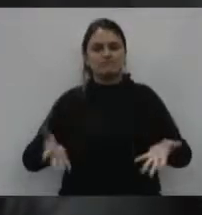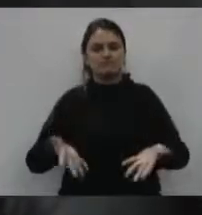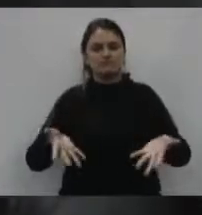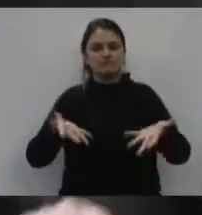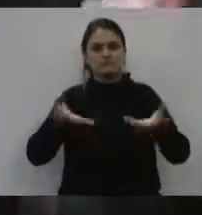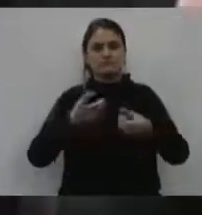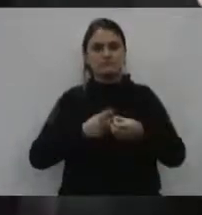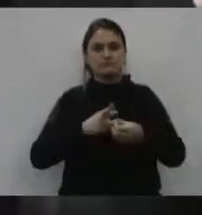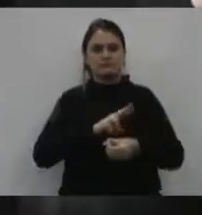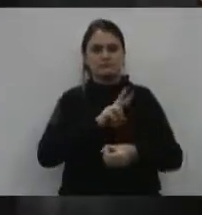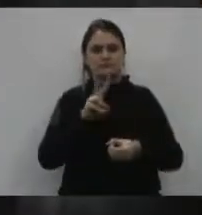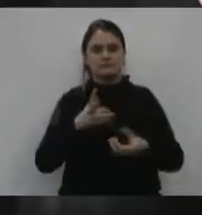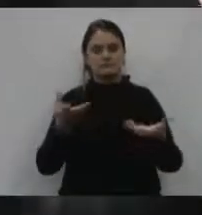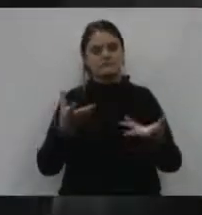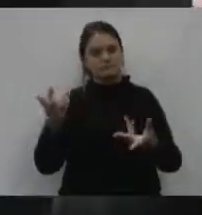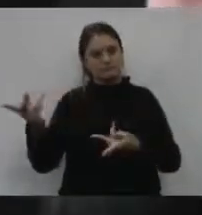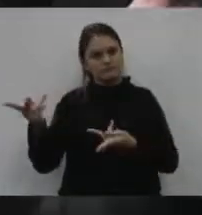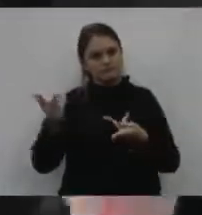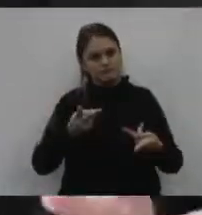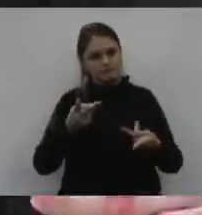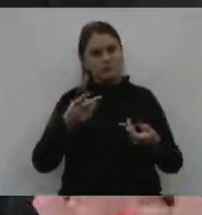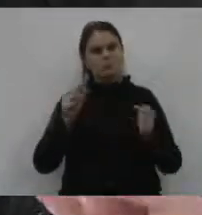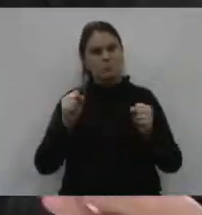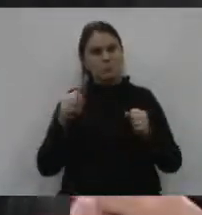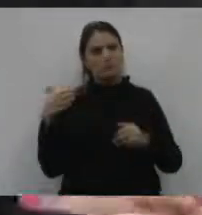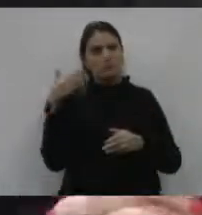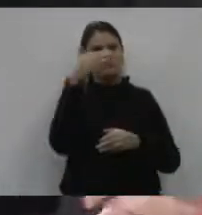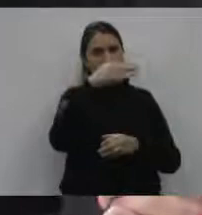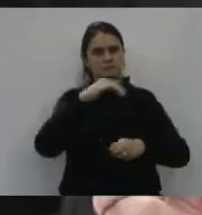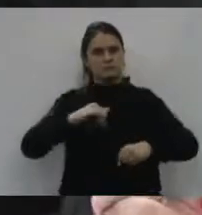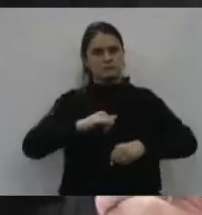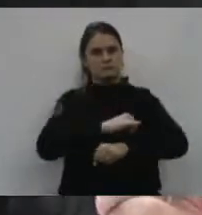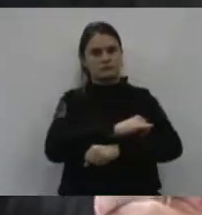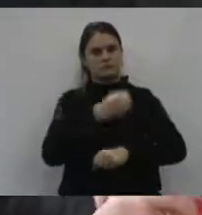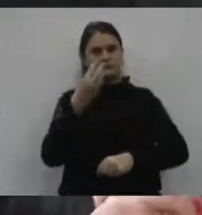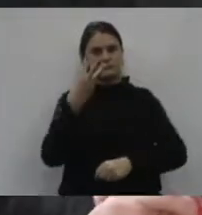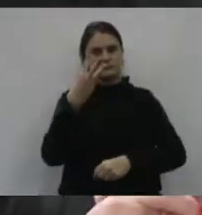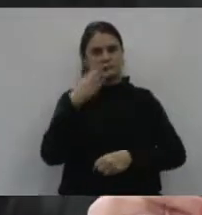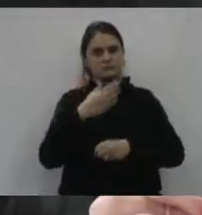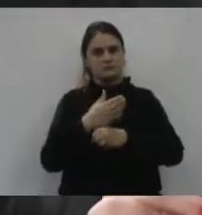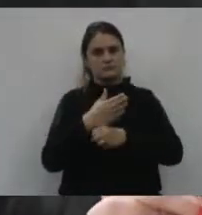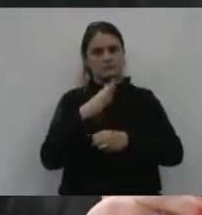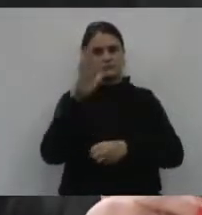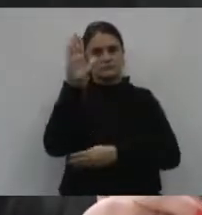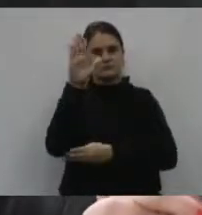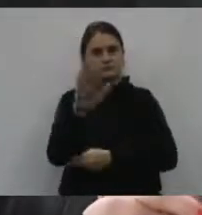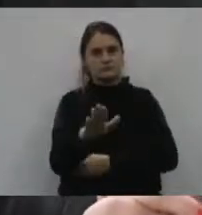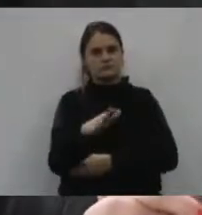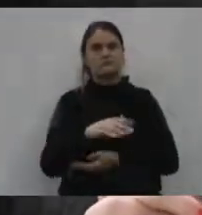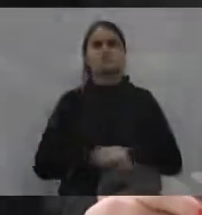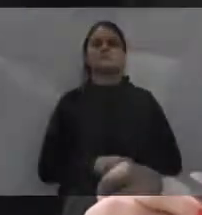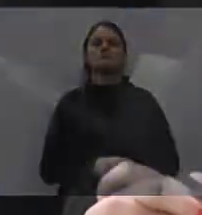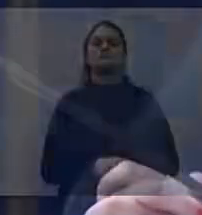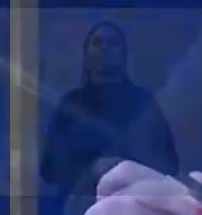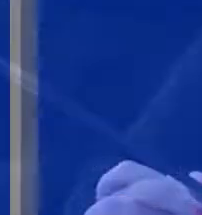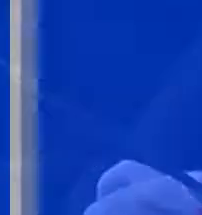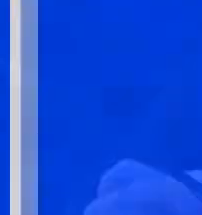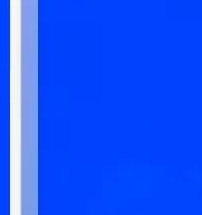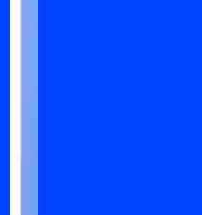impulso que vai dar a nossa cidade da União da Vitória. Então, convidar a todos a participar, a prestigiar esse momento importante da União da Vitória. Muito obrigado.